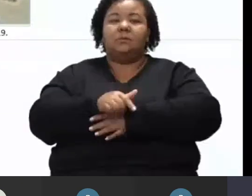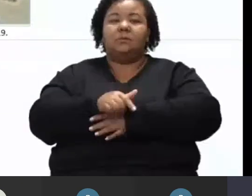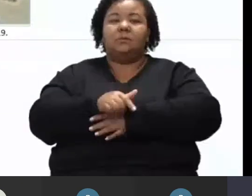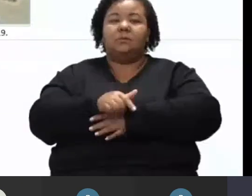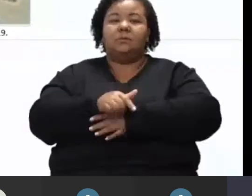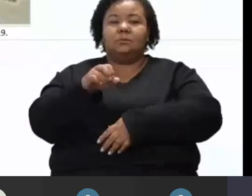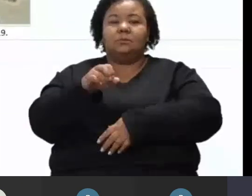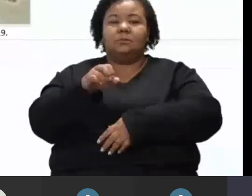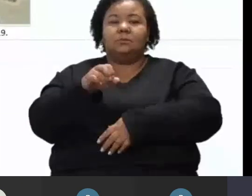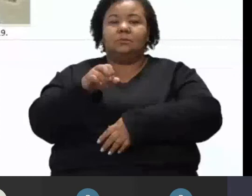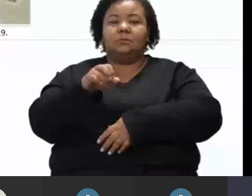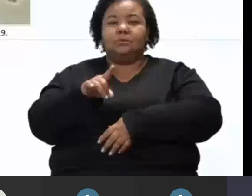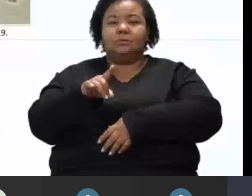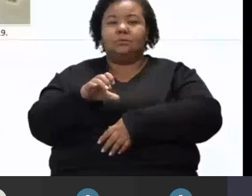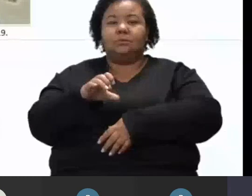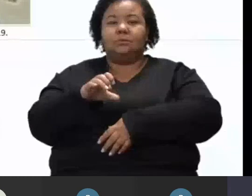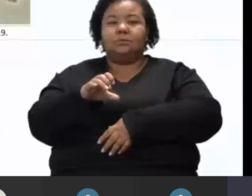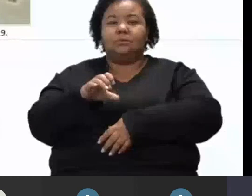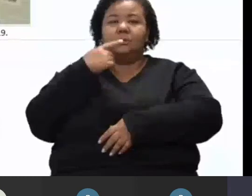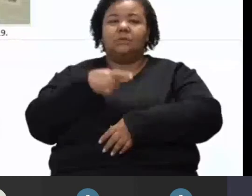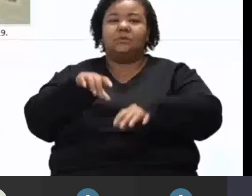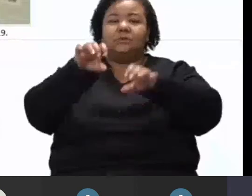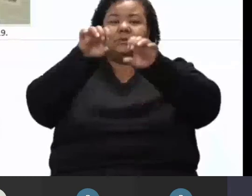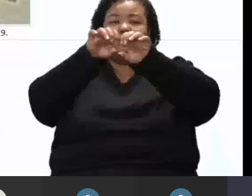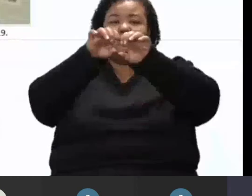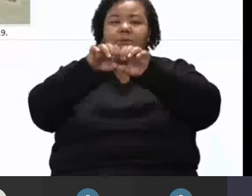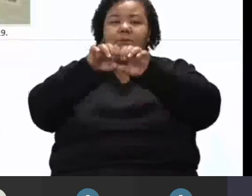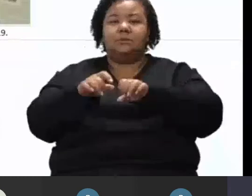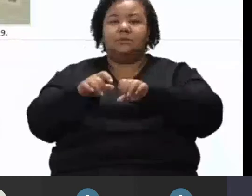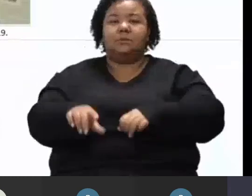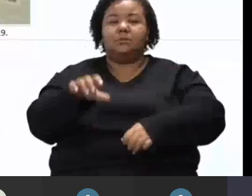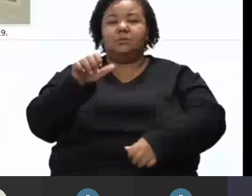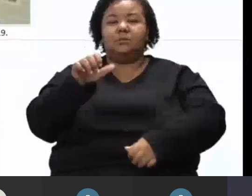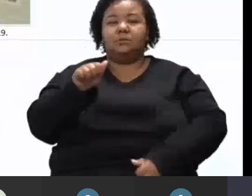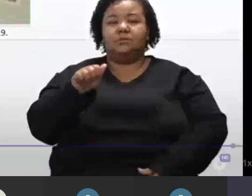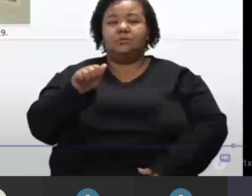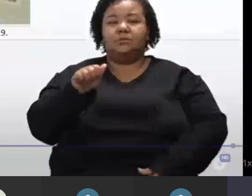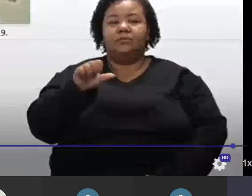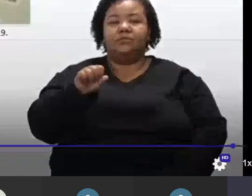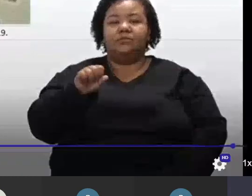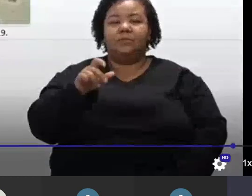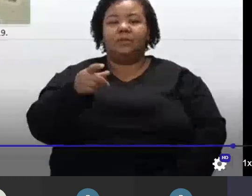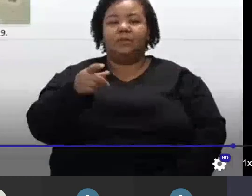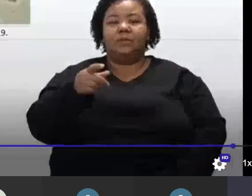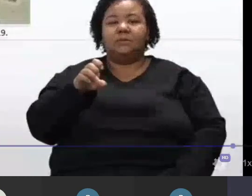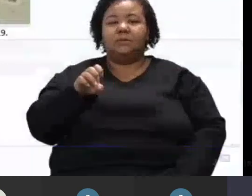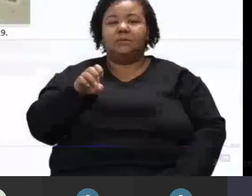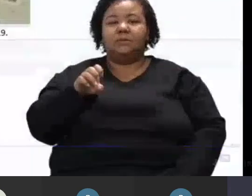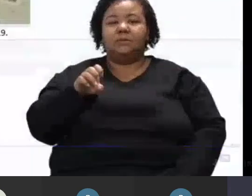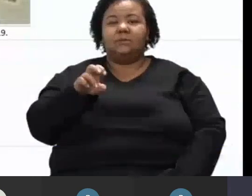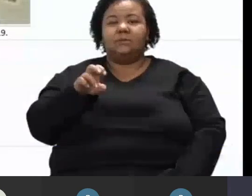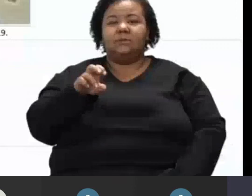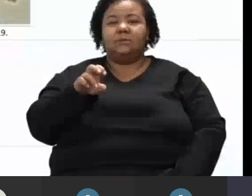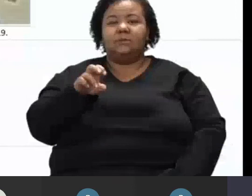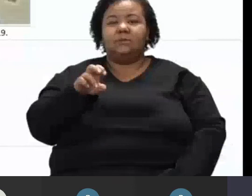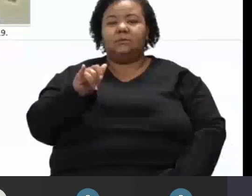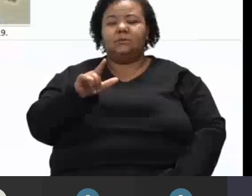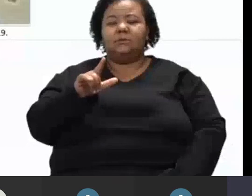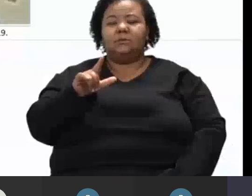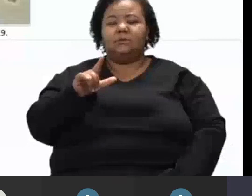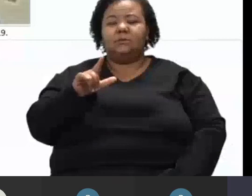conídeos, tá? E aqui nós temos a estrutura do aspergillus. Como que a gente faz para diferenciar os tipos